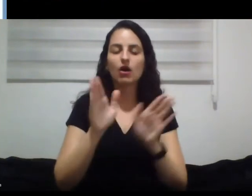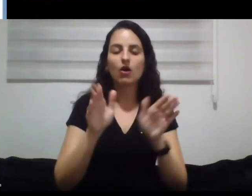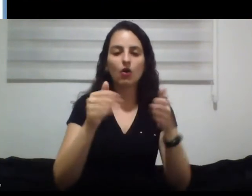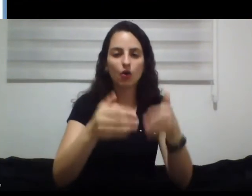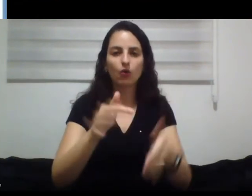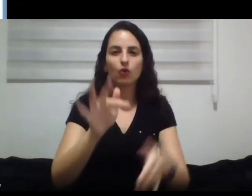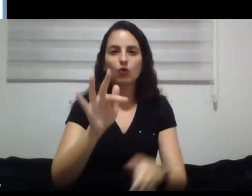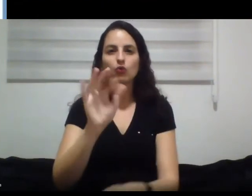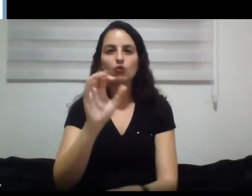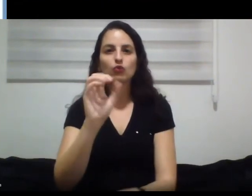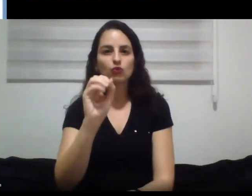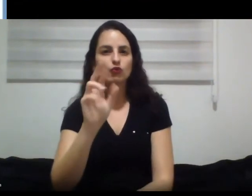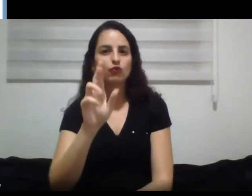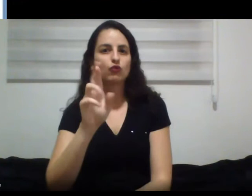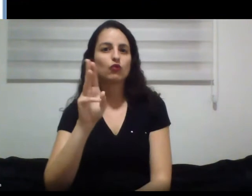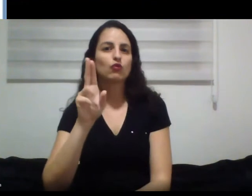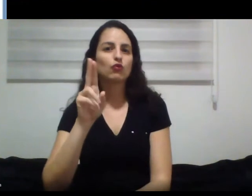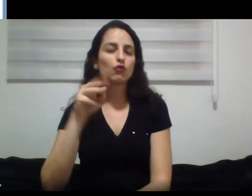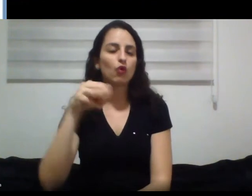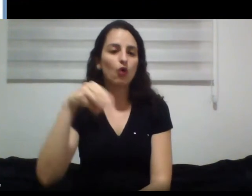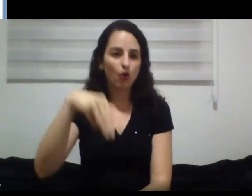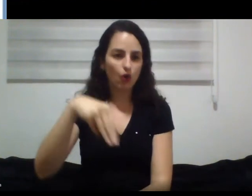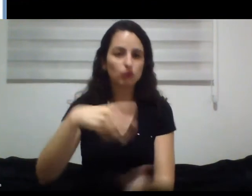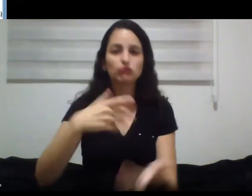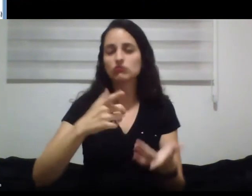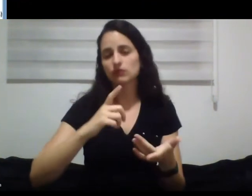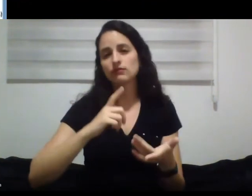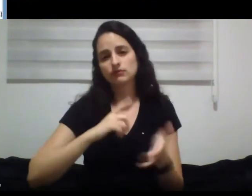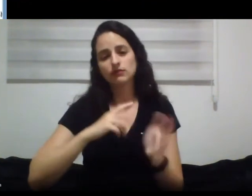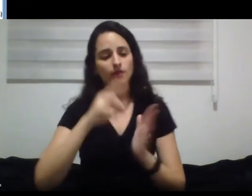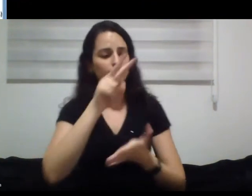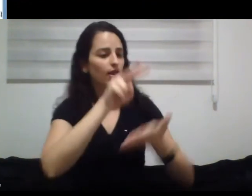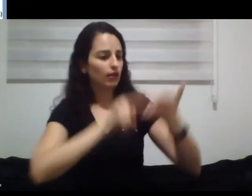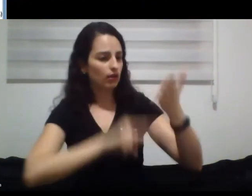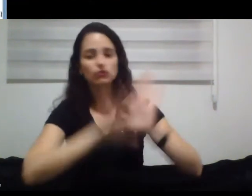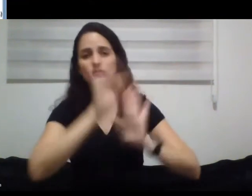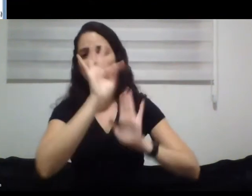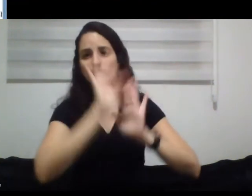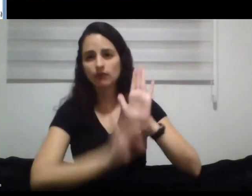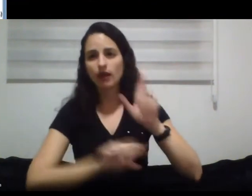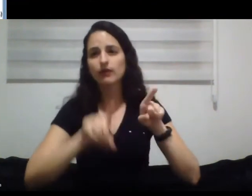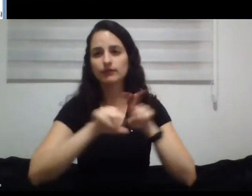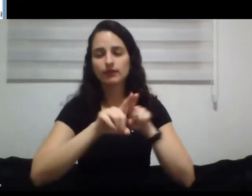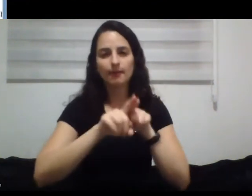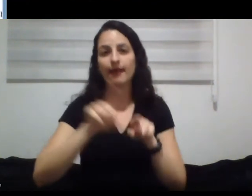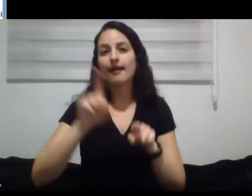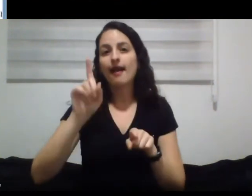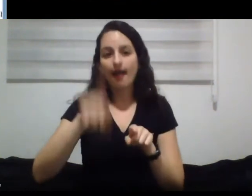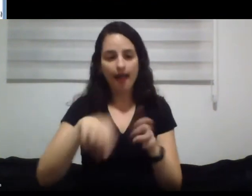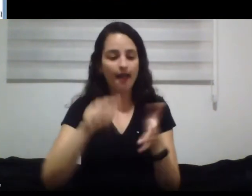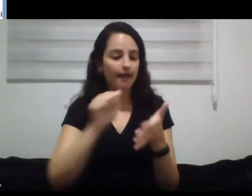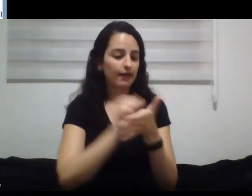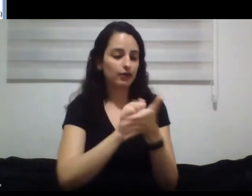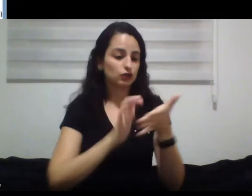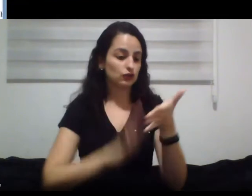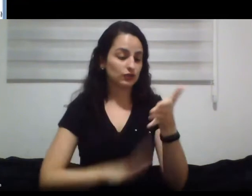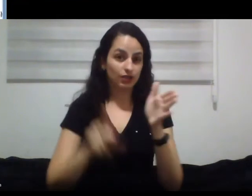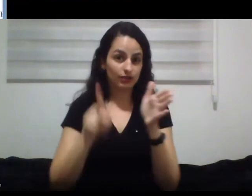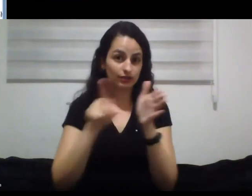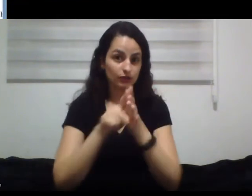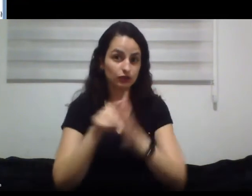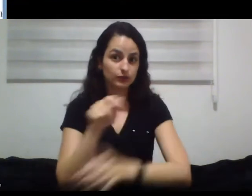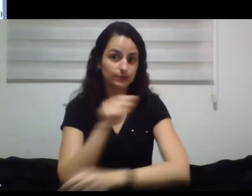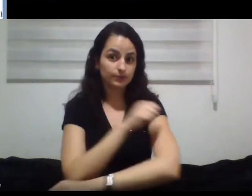curricular, tá, aqui nesses recursos. Tá, e aqui as opções, videoaula, webconferência, aplicação